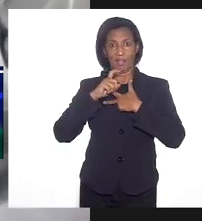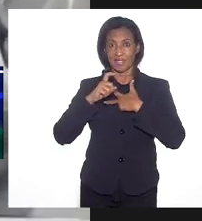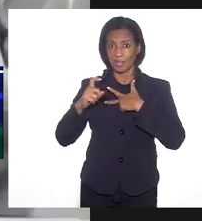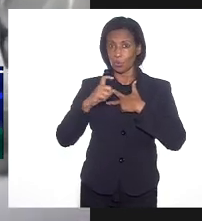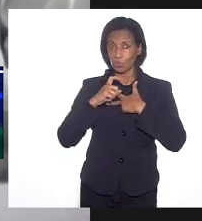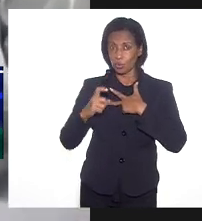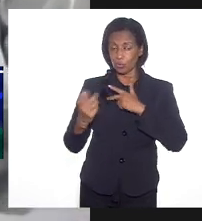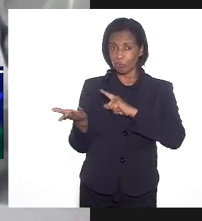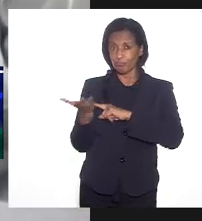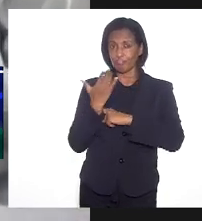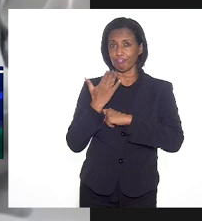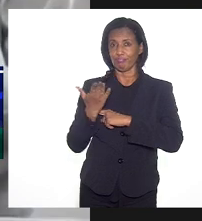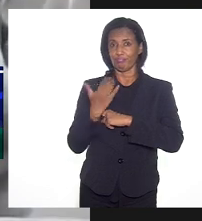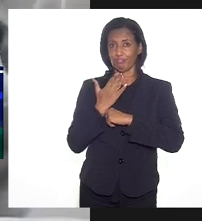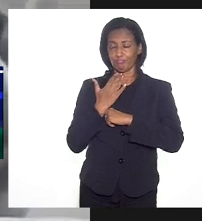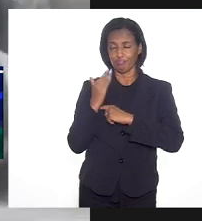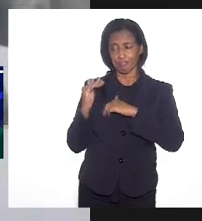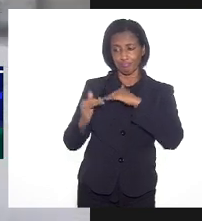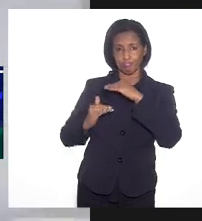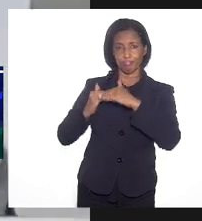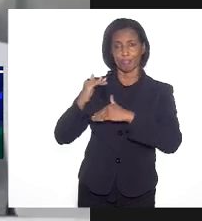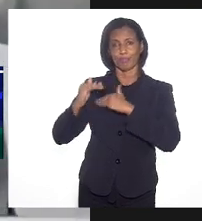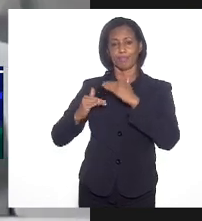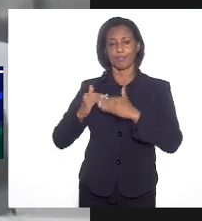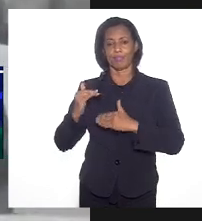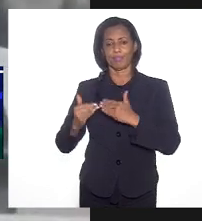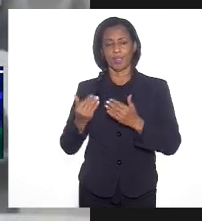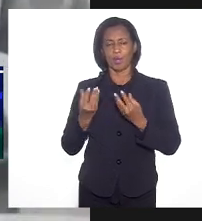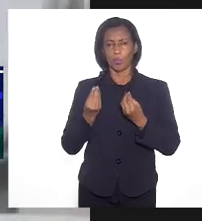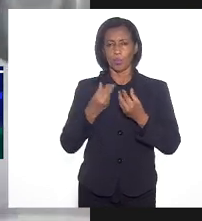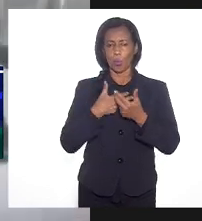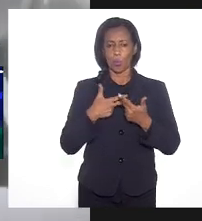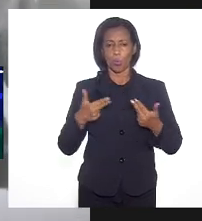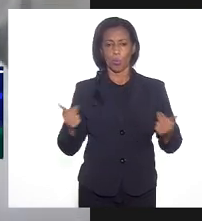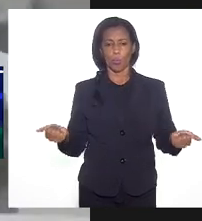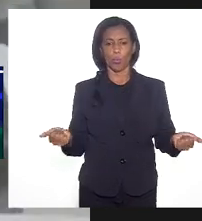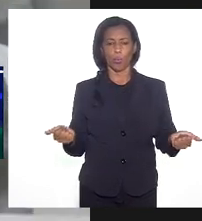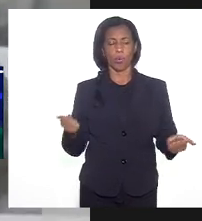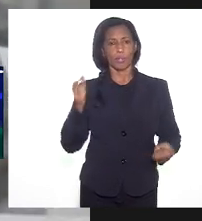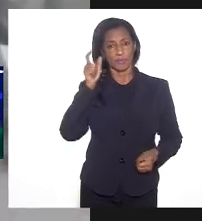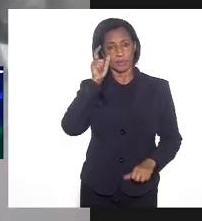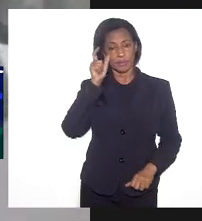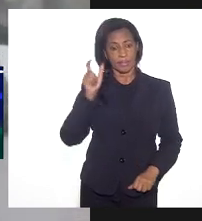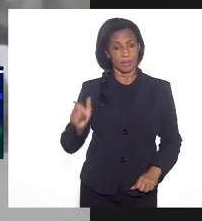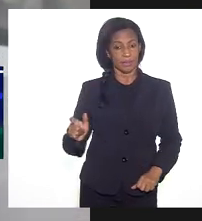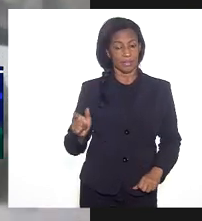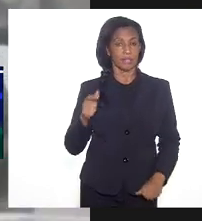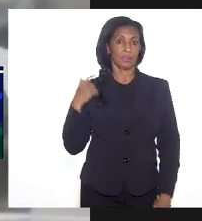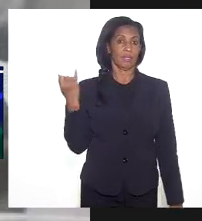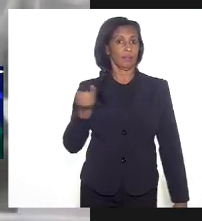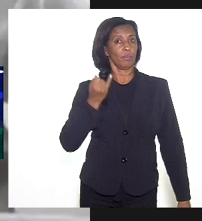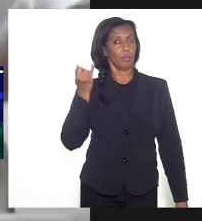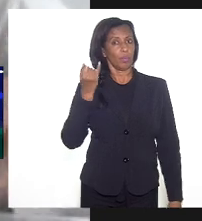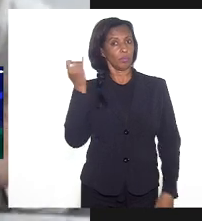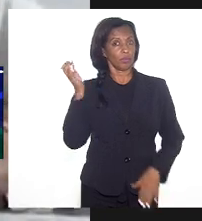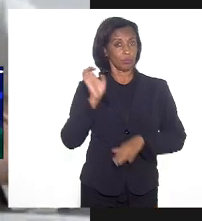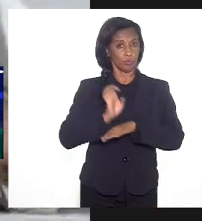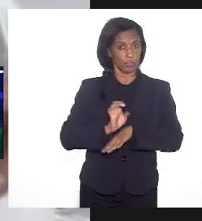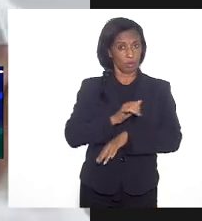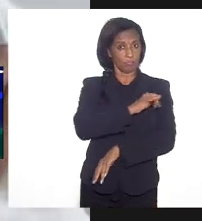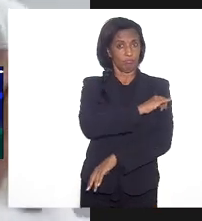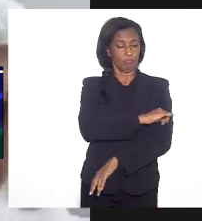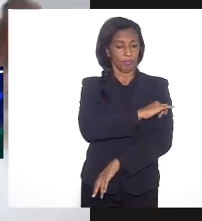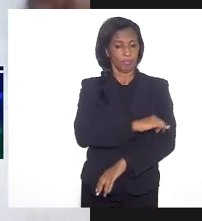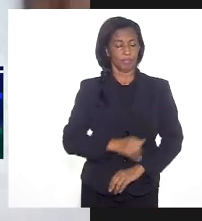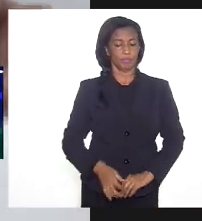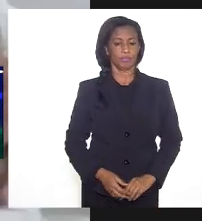ajudaram a construir muitas coisas interessantes e importantes para o estado do Rio de Janeiro